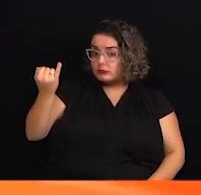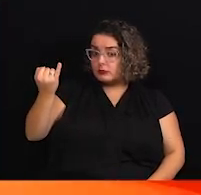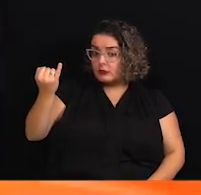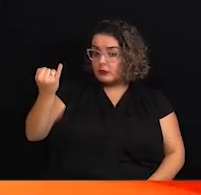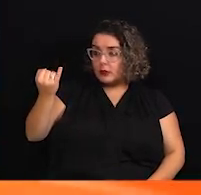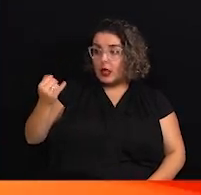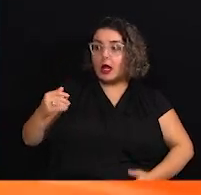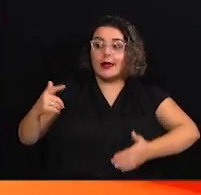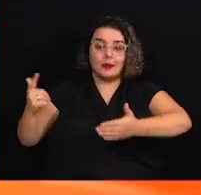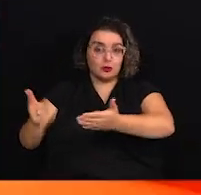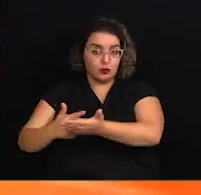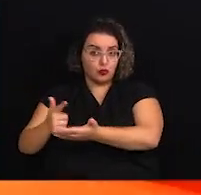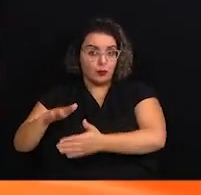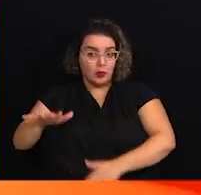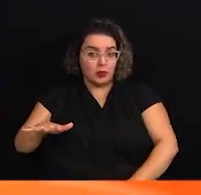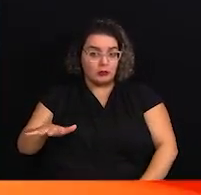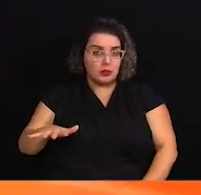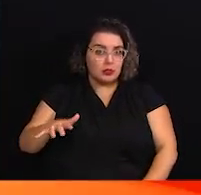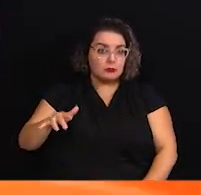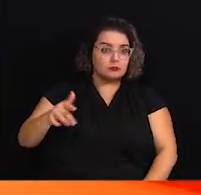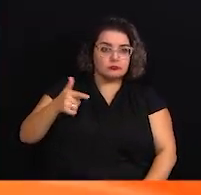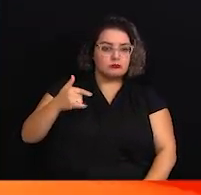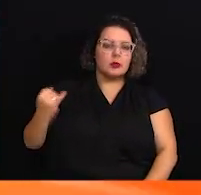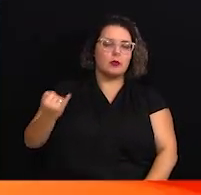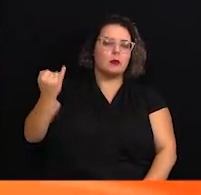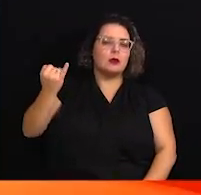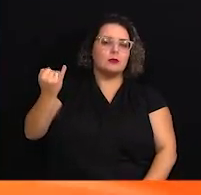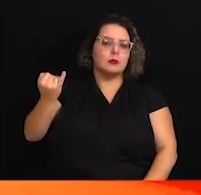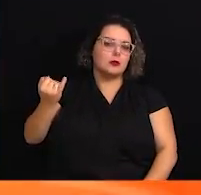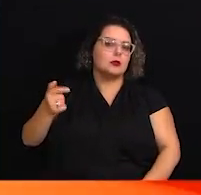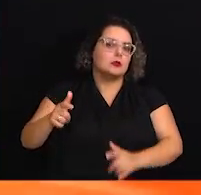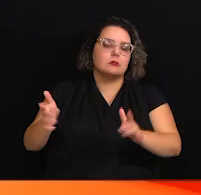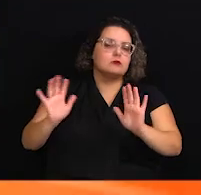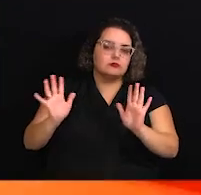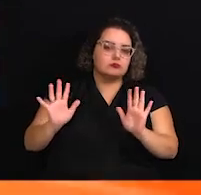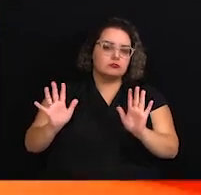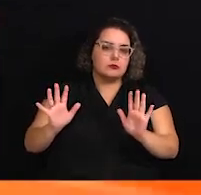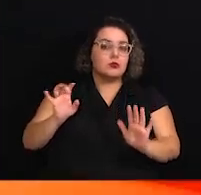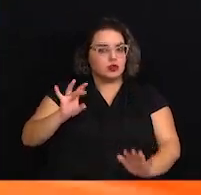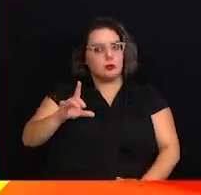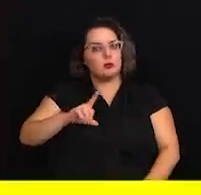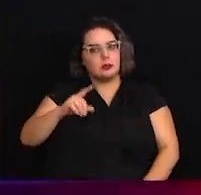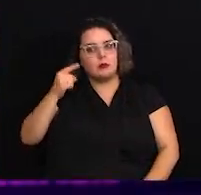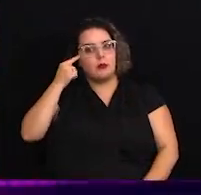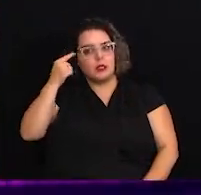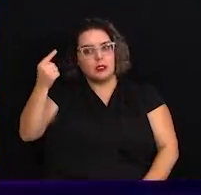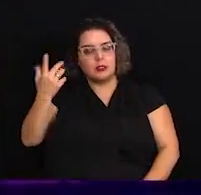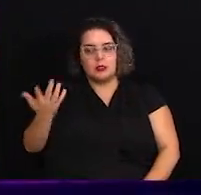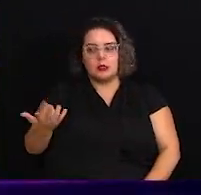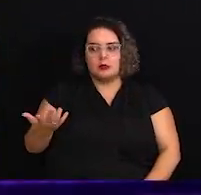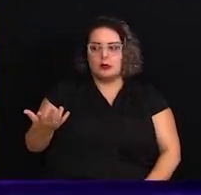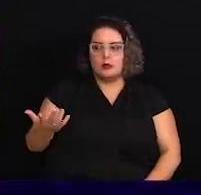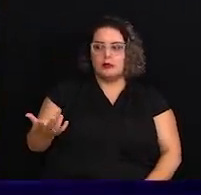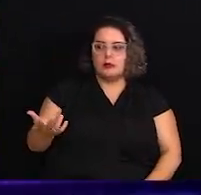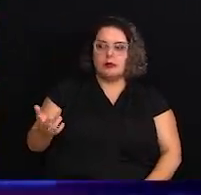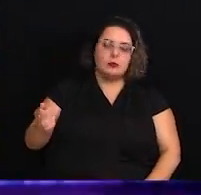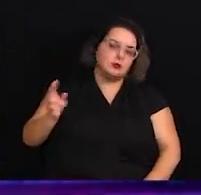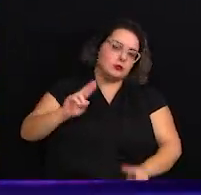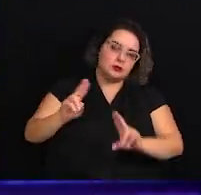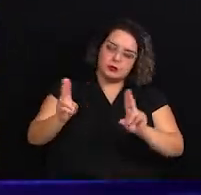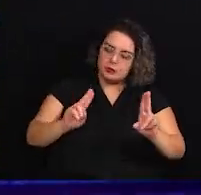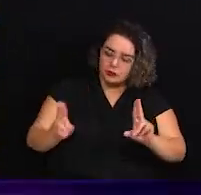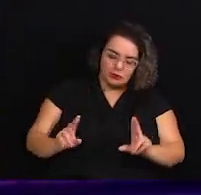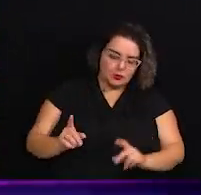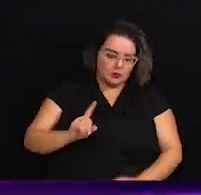importância fundamental no desenrolar da história, tá? Só para você ter uma ideia. Os nomes também, obviamente, não são